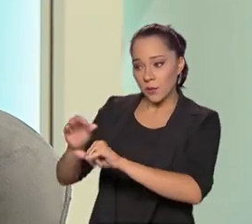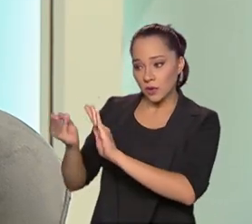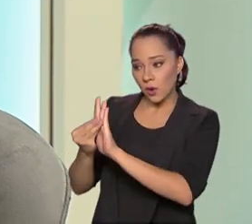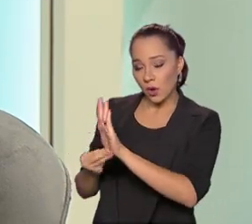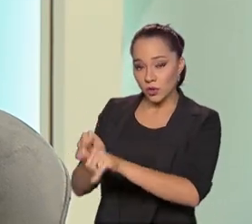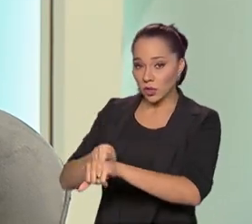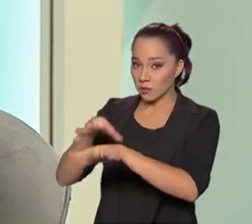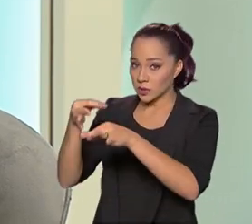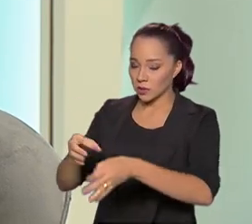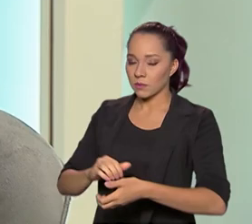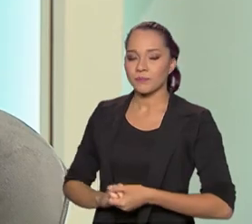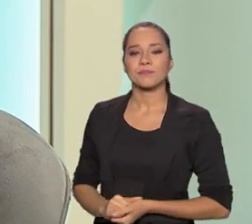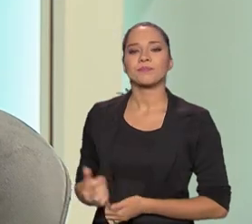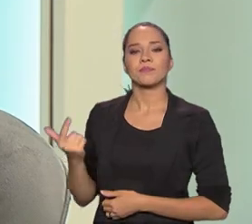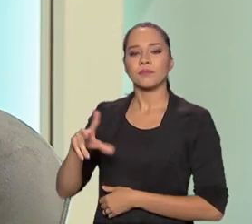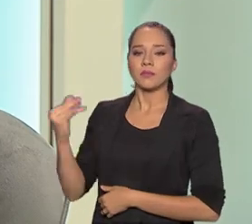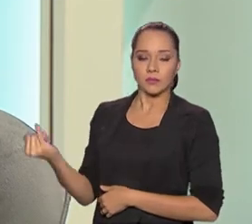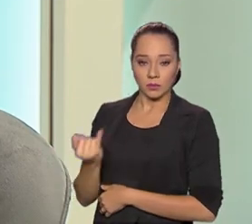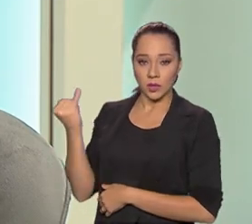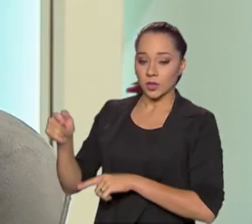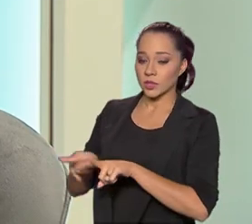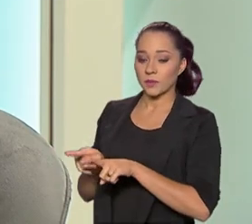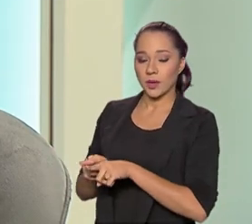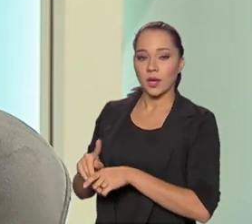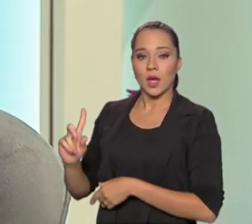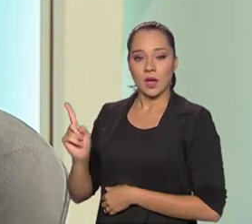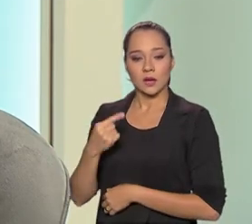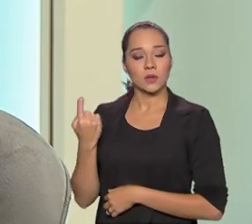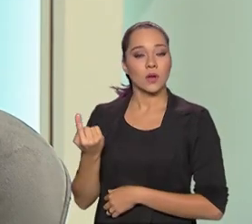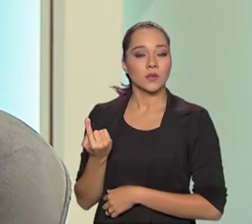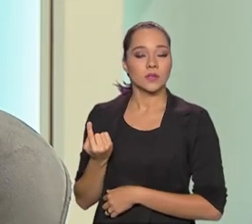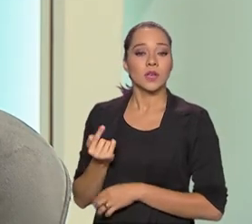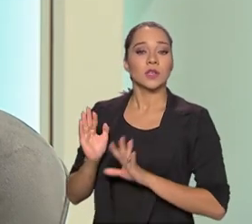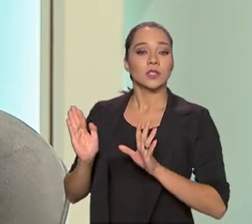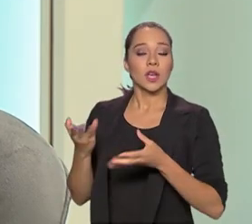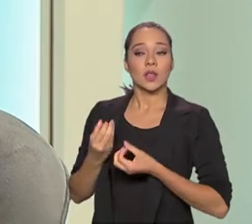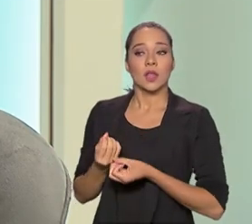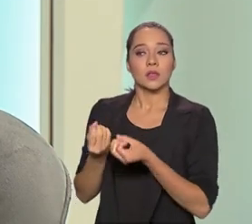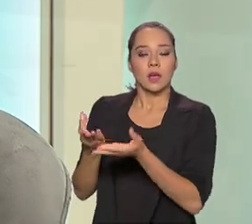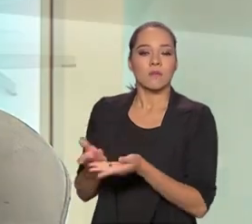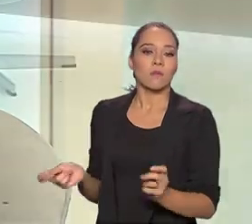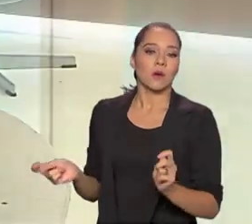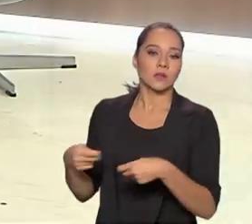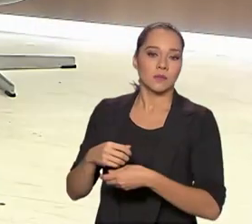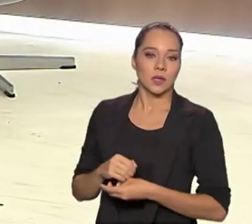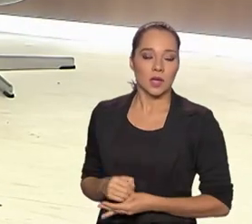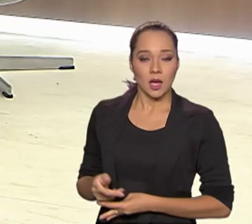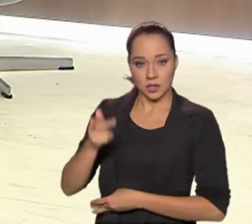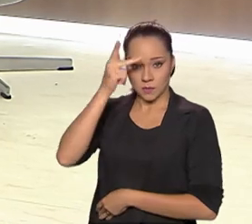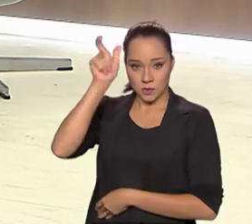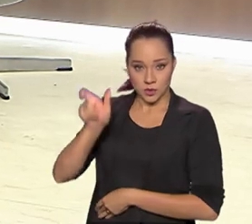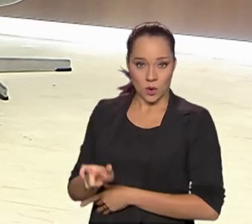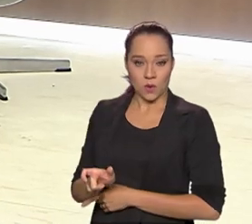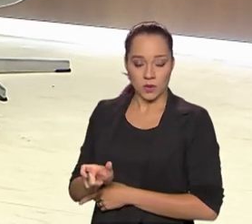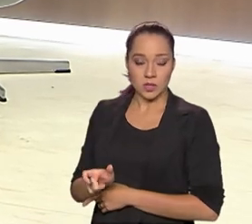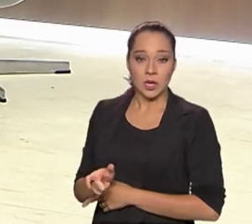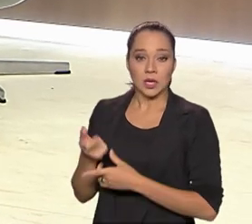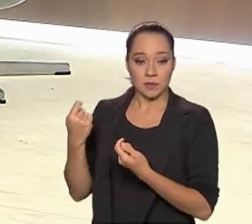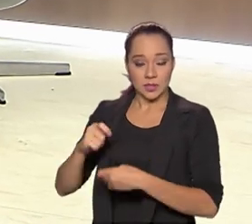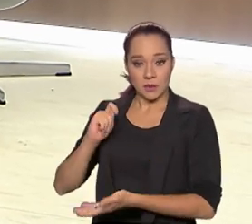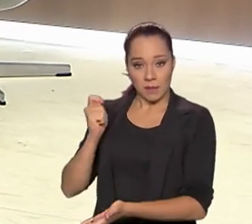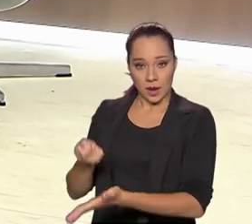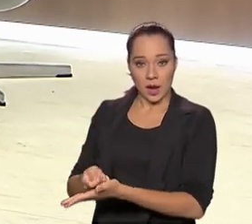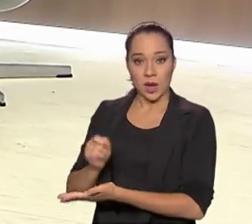prazo. Um outro aspecto importante é que nós também estamos possibilitando aos contribuintes que,